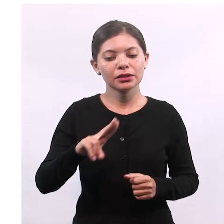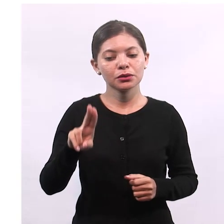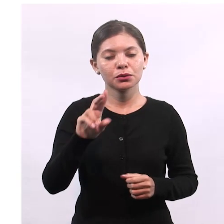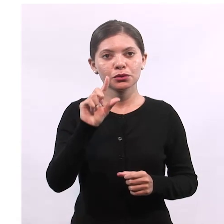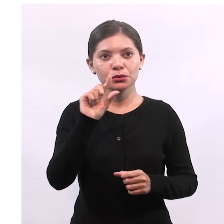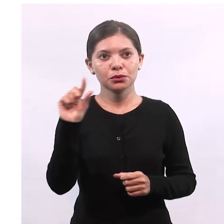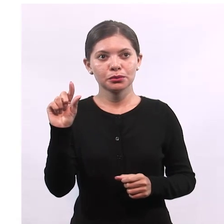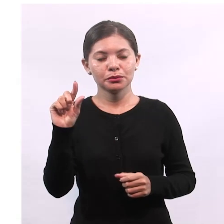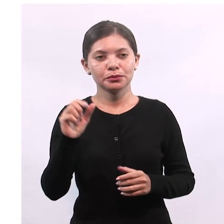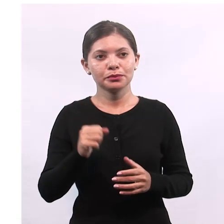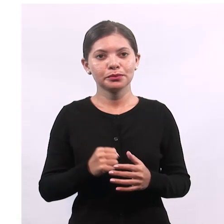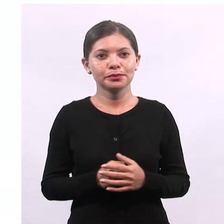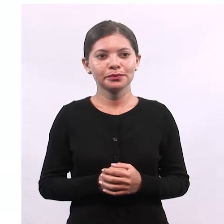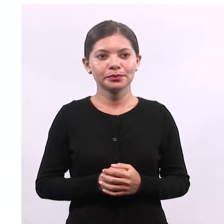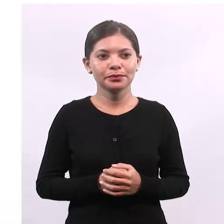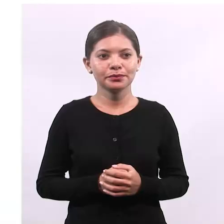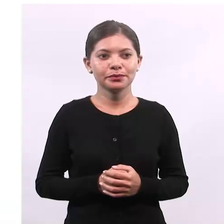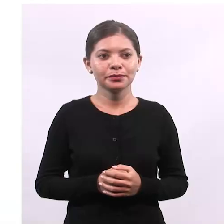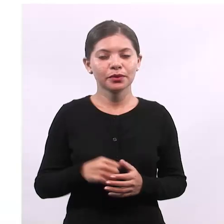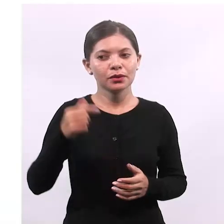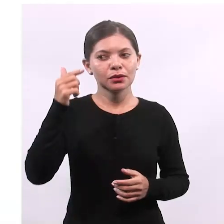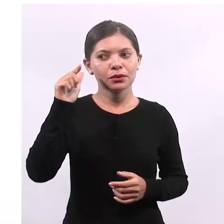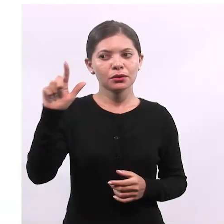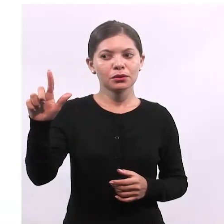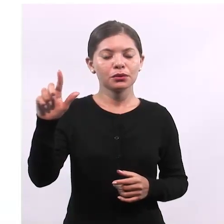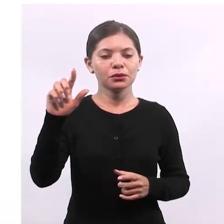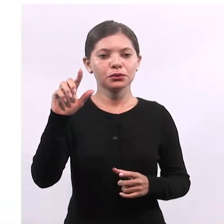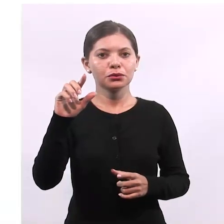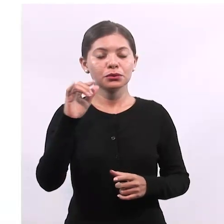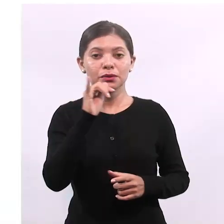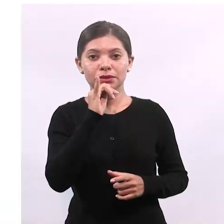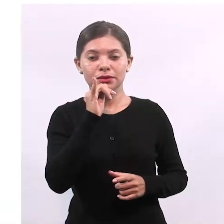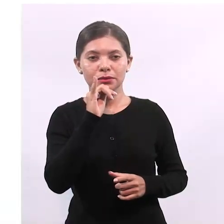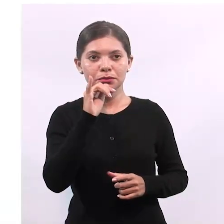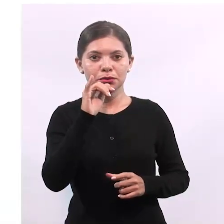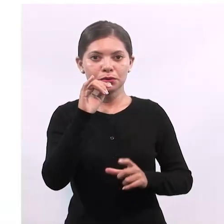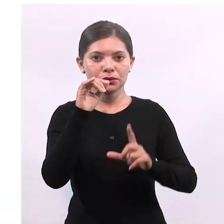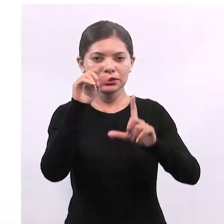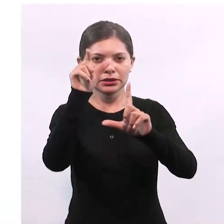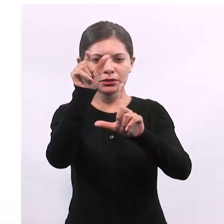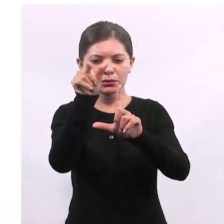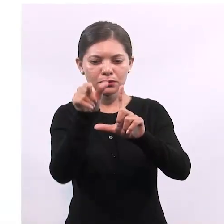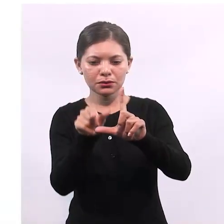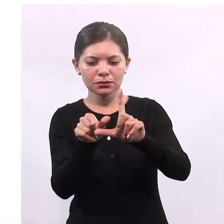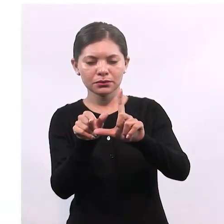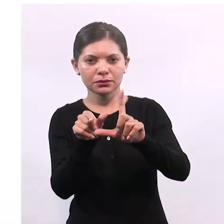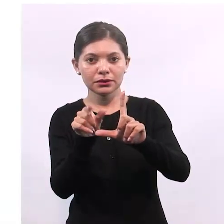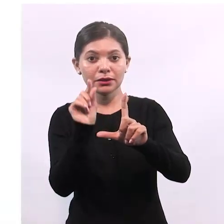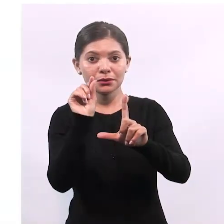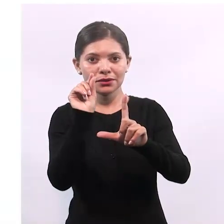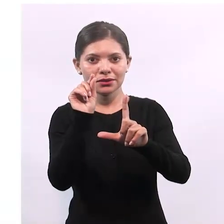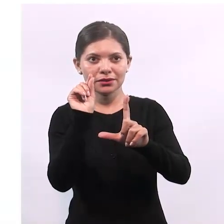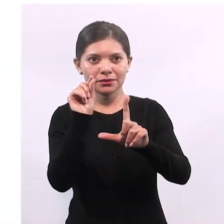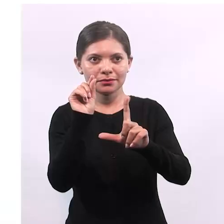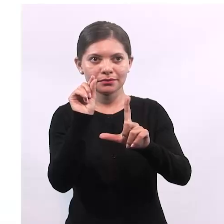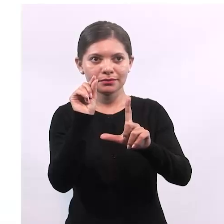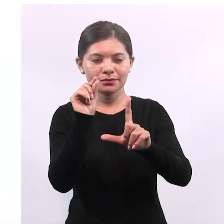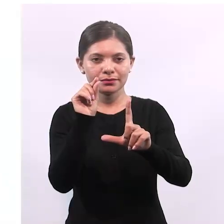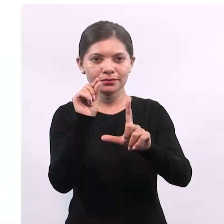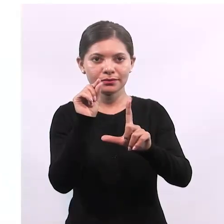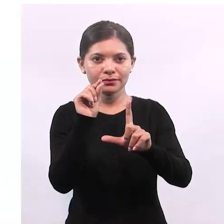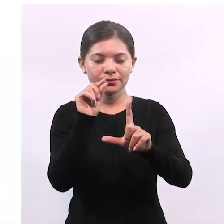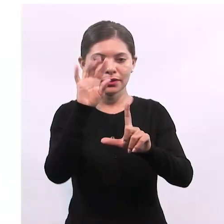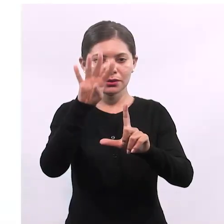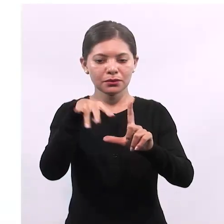por isso que ele usa o termo proporção outro exemplo de coluna barra de colunas que a gente pode utilizar é